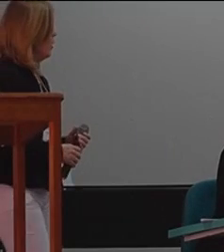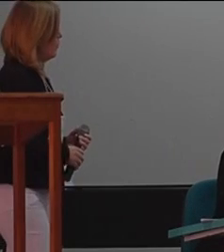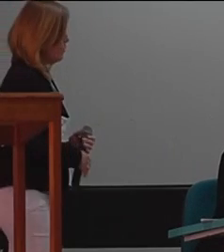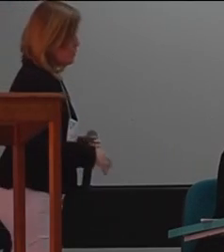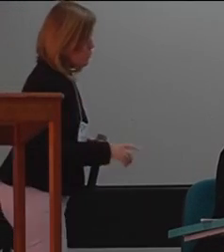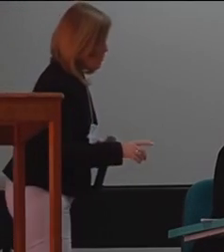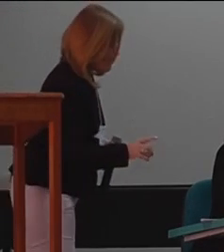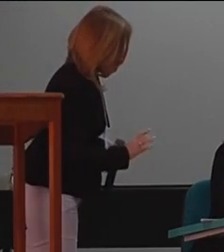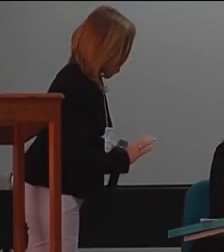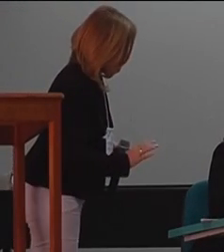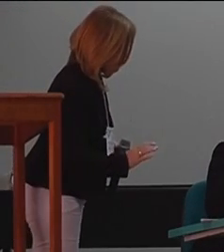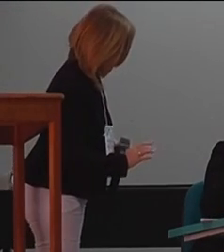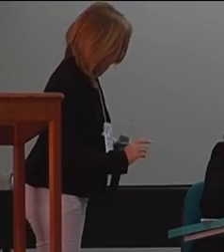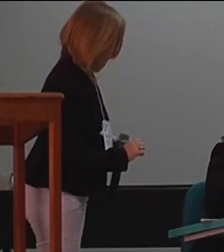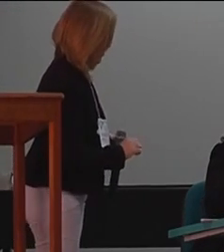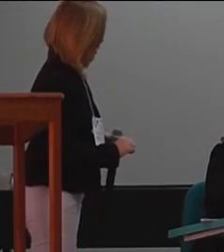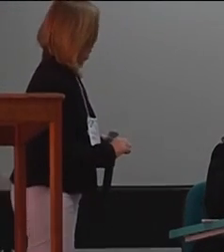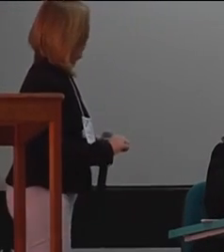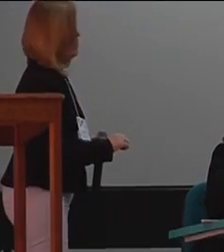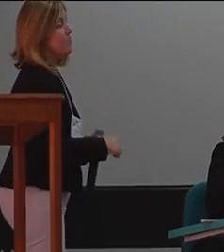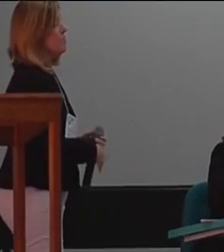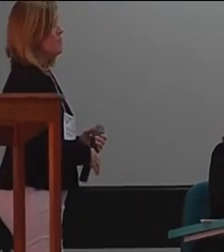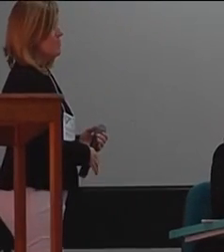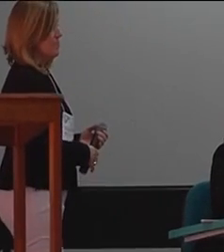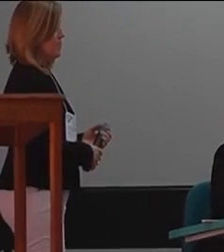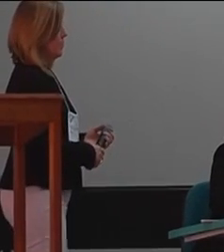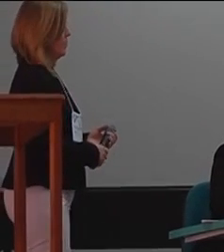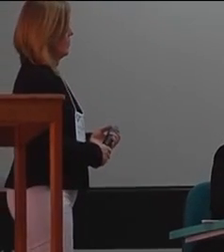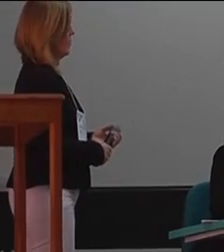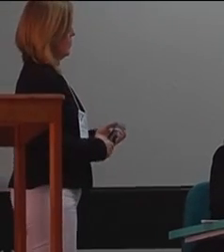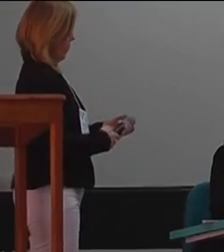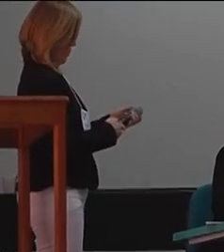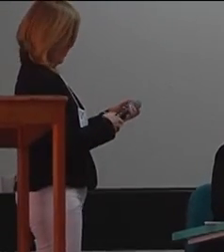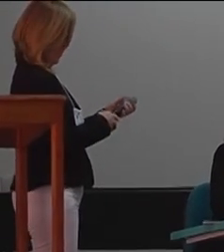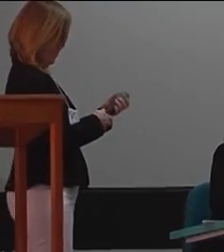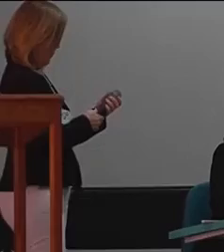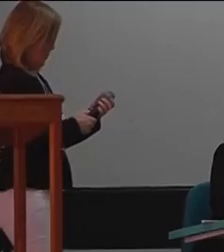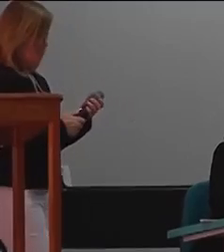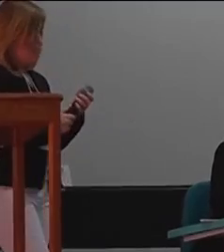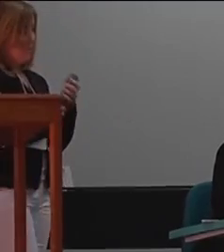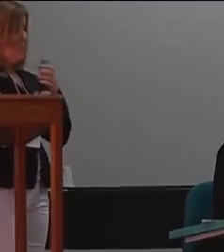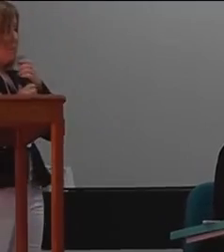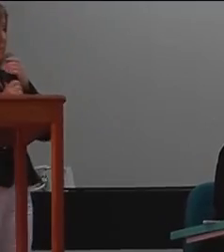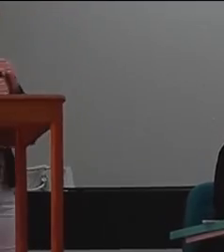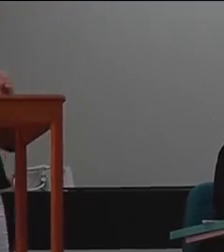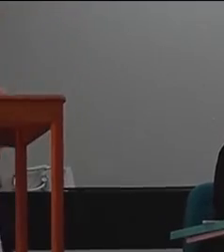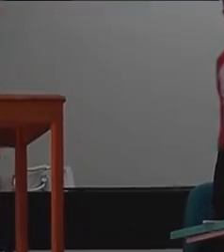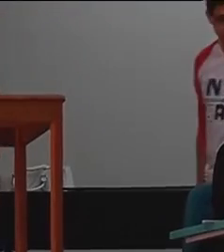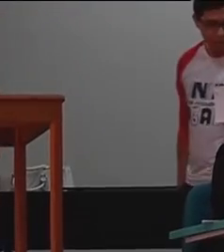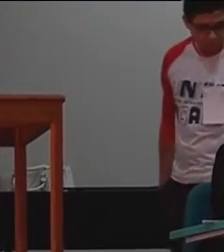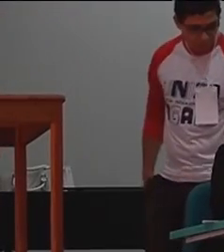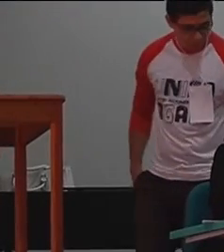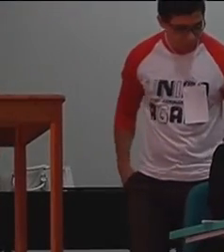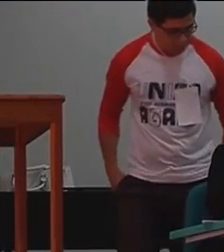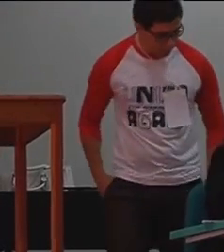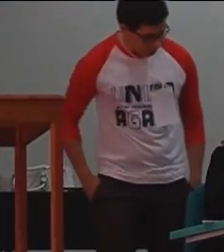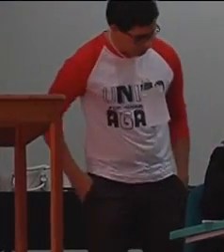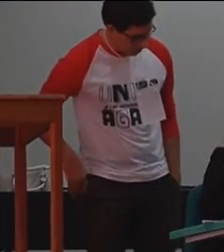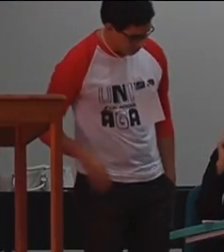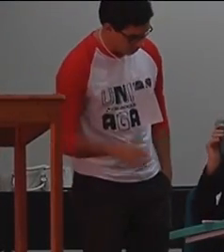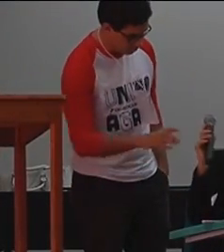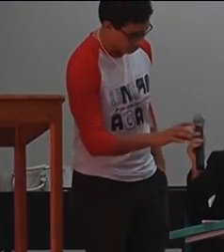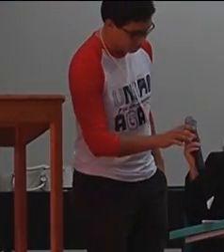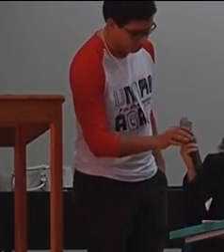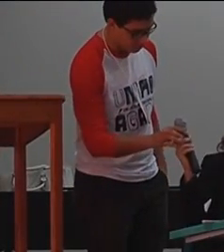conversa linda que aconteceu com os pesquisadores, saiu o documento, a Política de Pesquisa, Pós-Graduação e